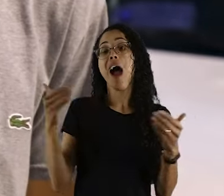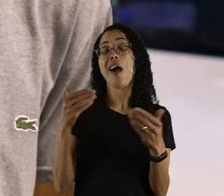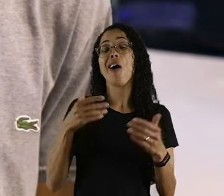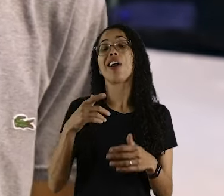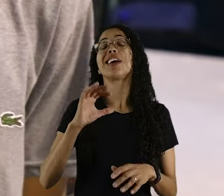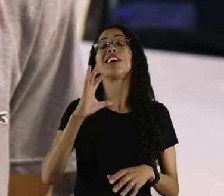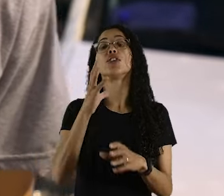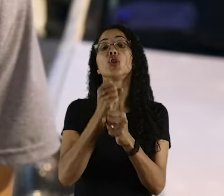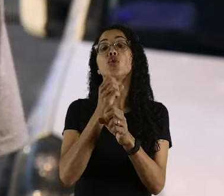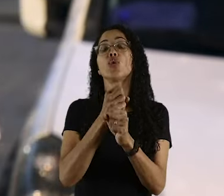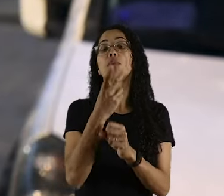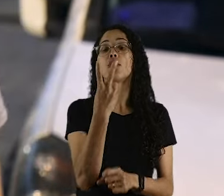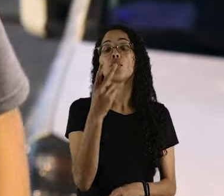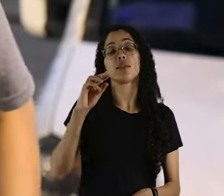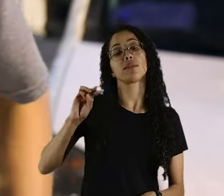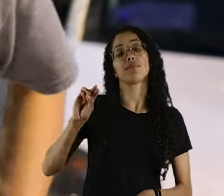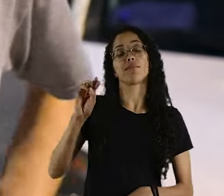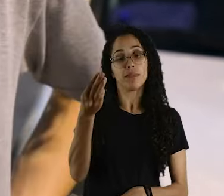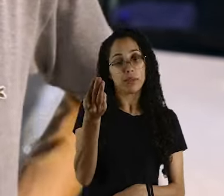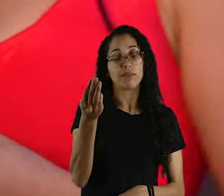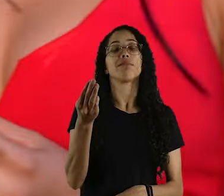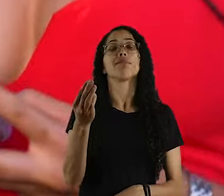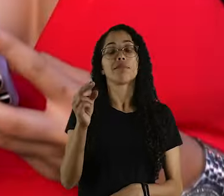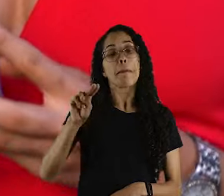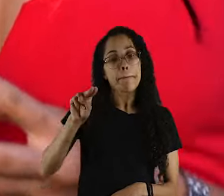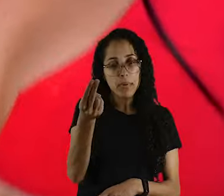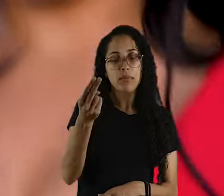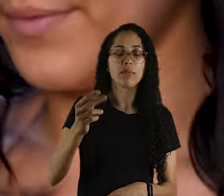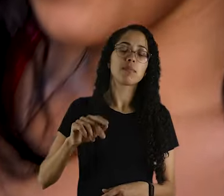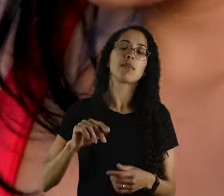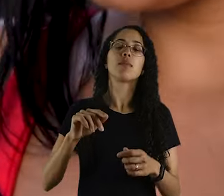investido. E é assim.